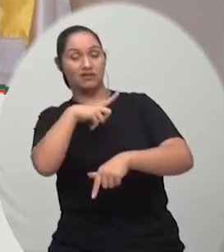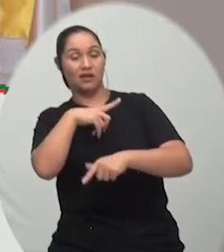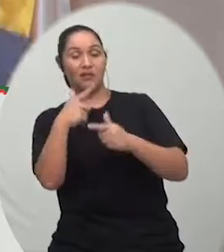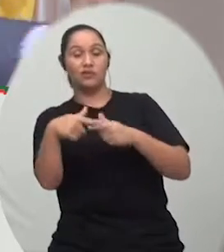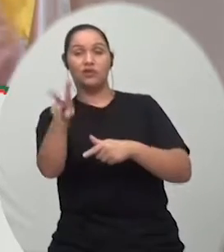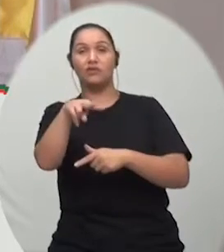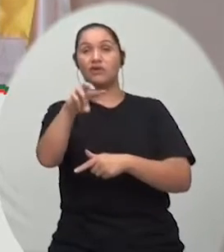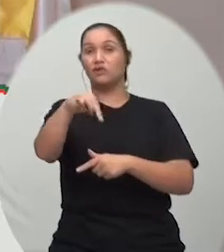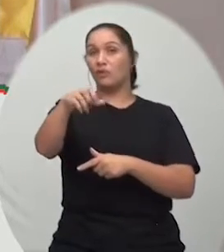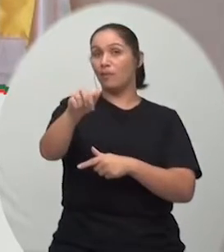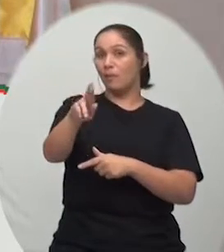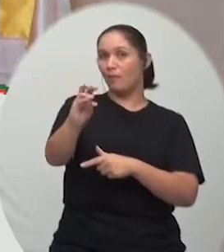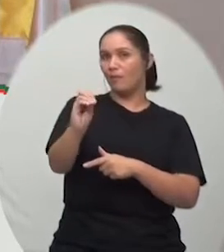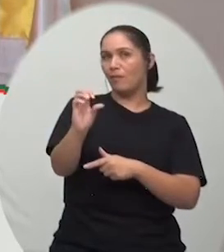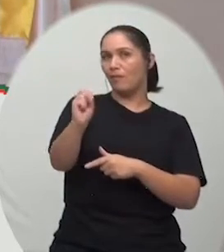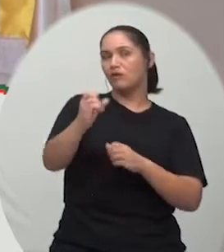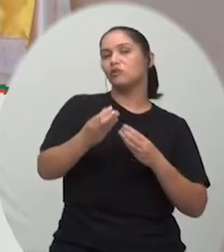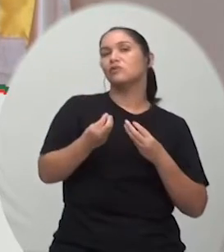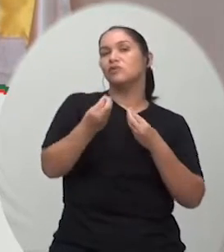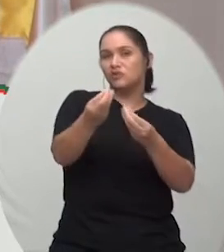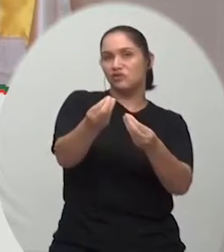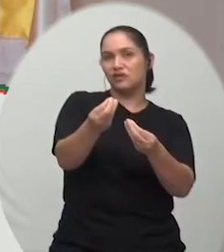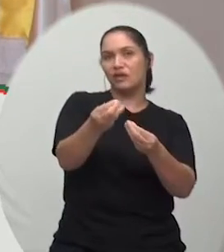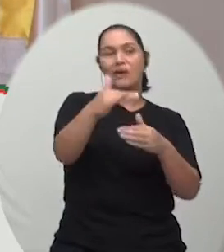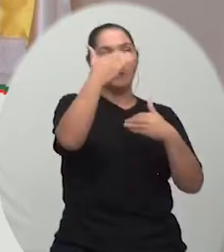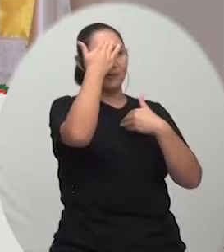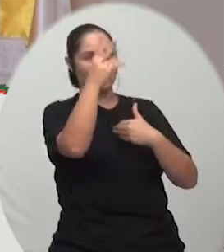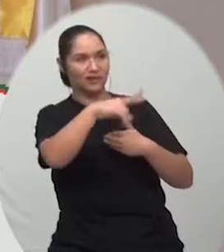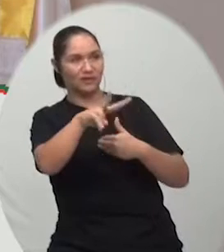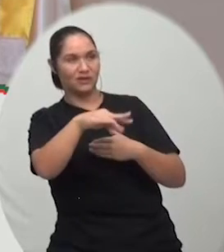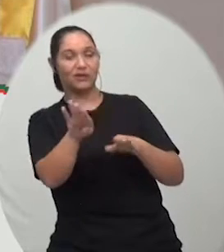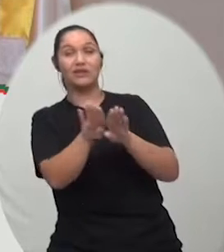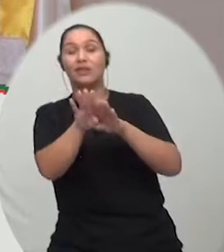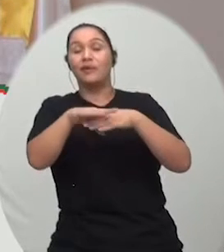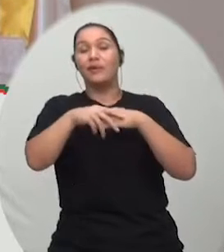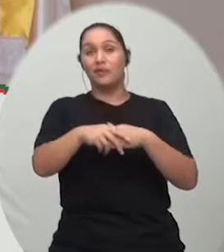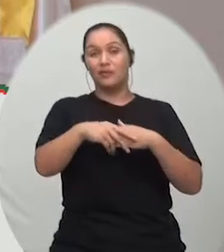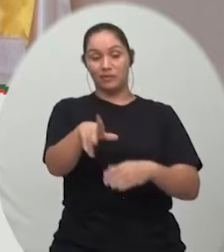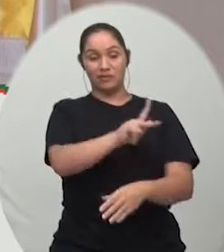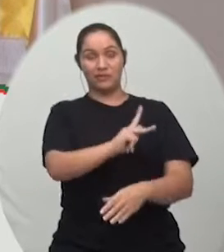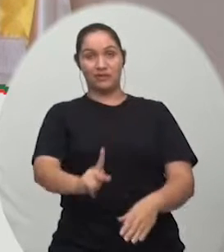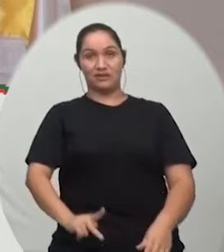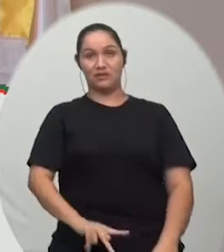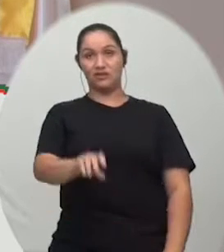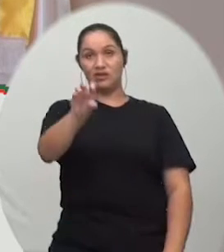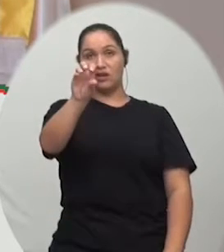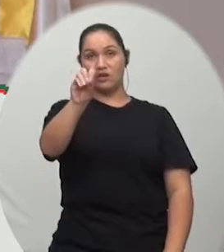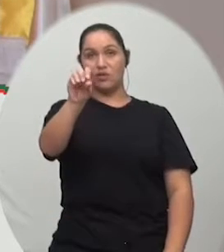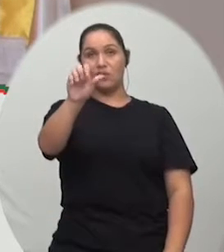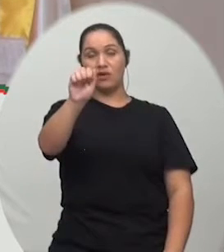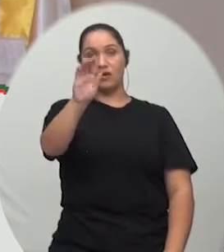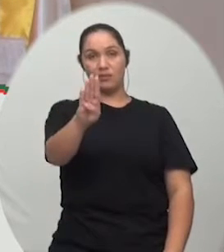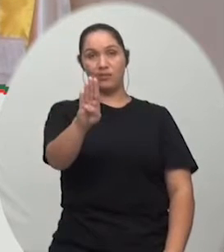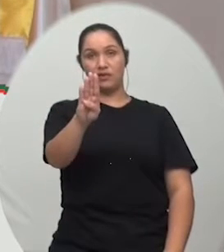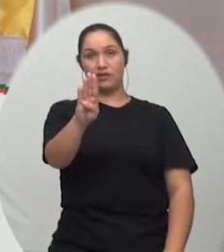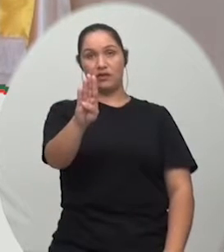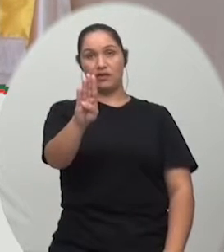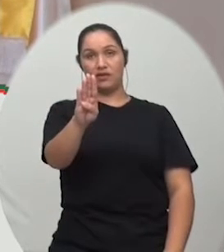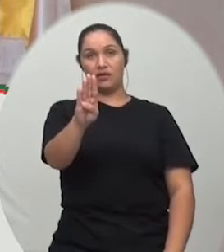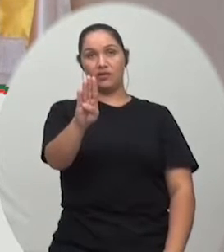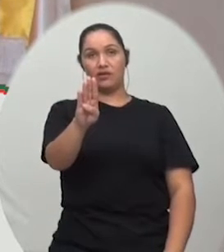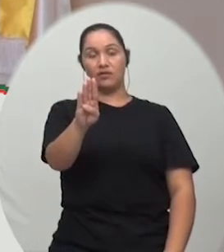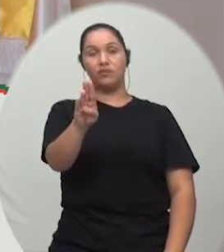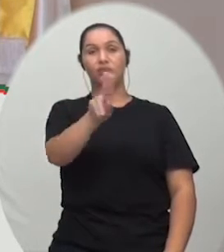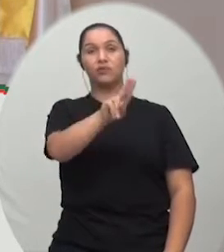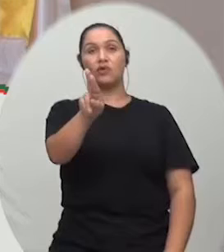vereador Marcos Meller. E aproveito, inclusive, para cumprimentar o nosso presidente da OAB, doutor Rafael Búrio, que se faz